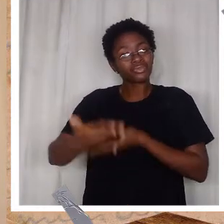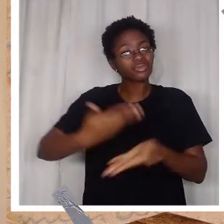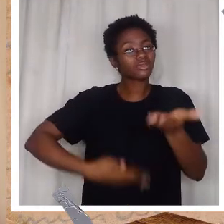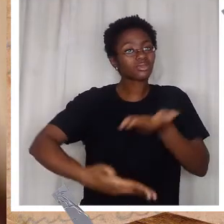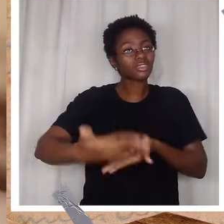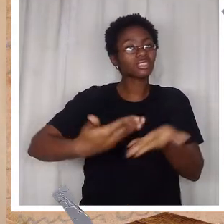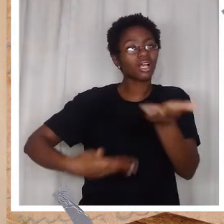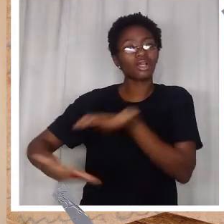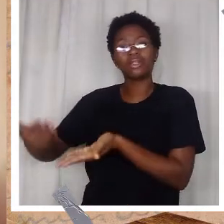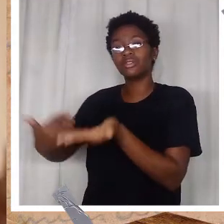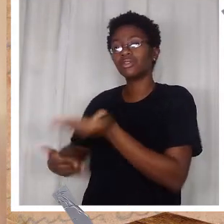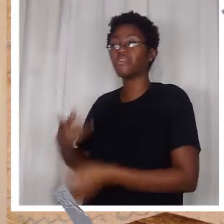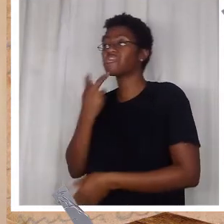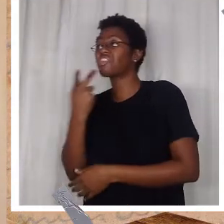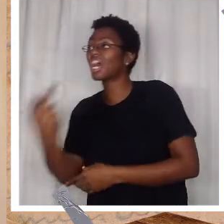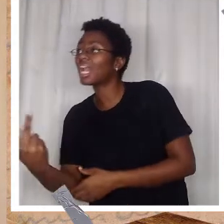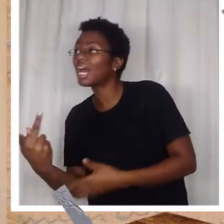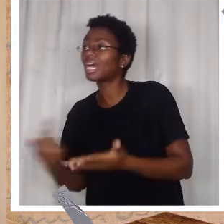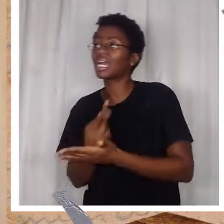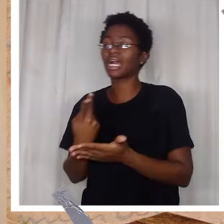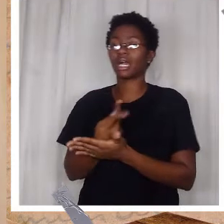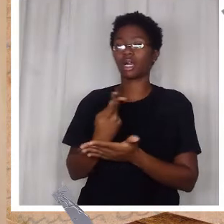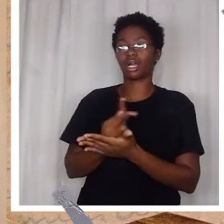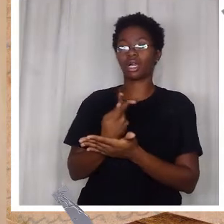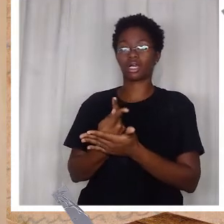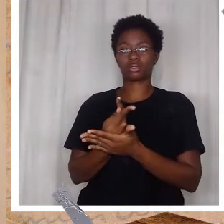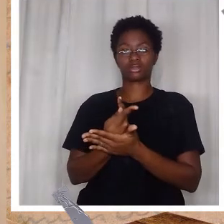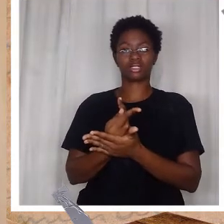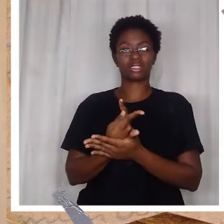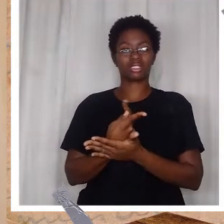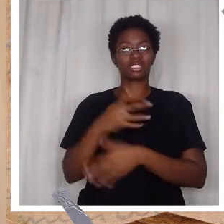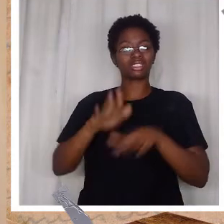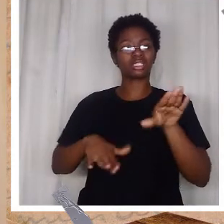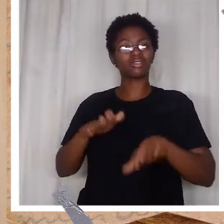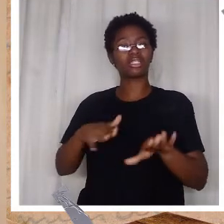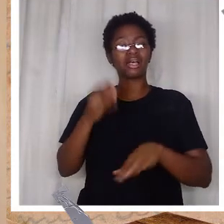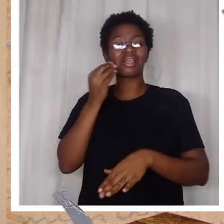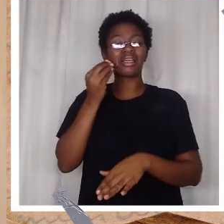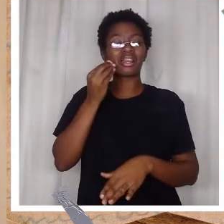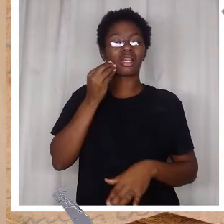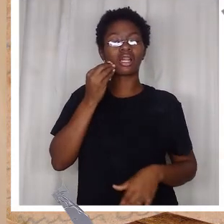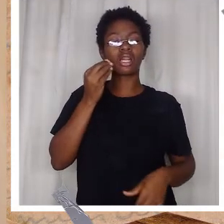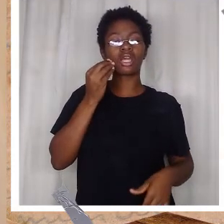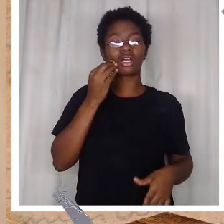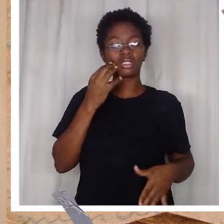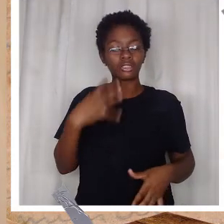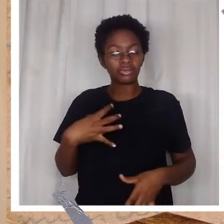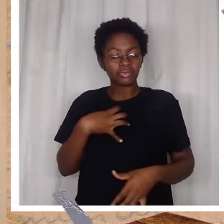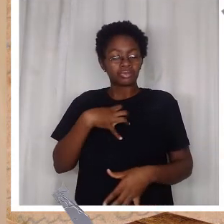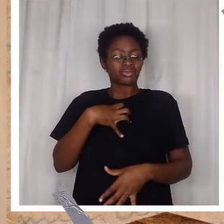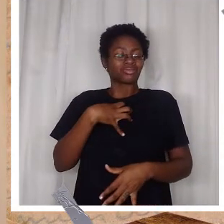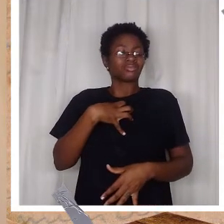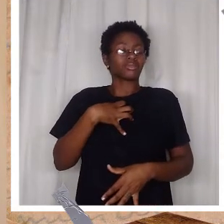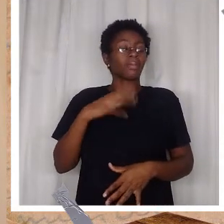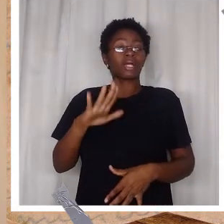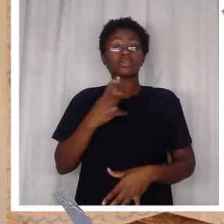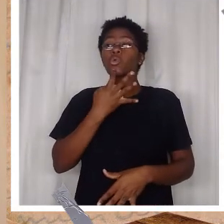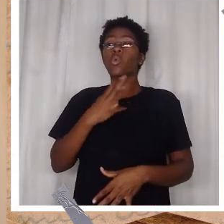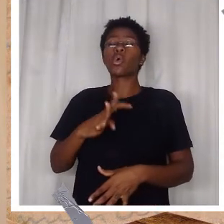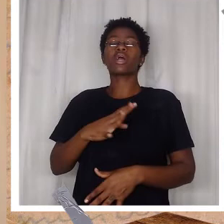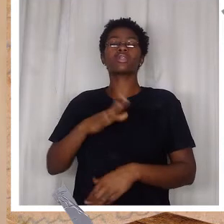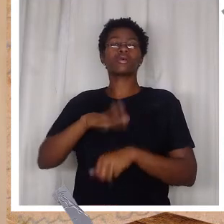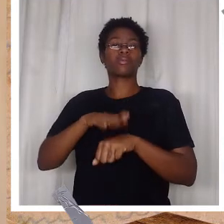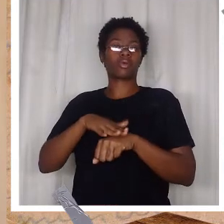no falar, no errar. A expressão é quando você tenta atingir o seu âmago, e muitas vezes você não se conhece, mas a necessidade